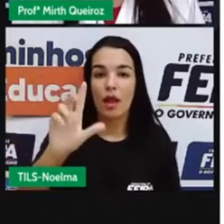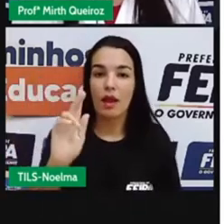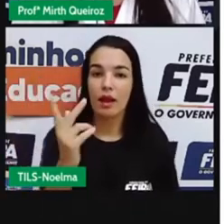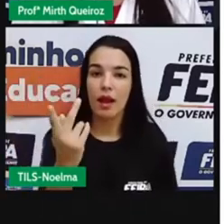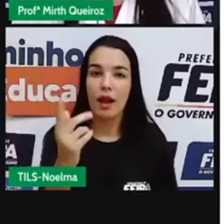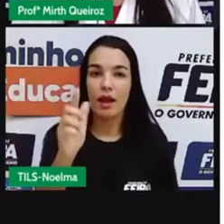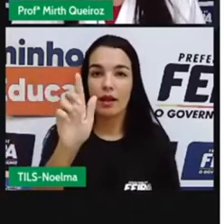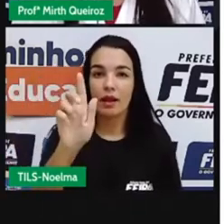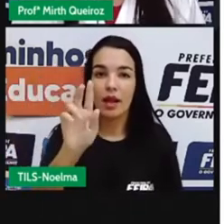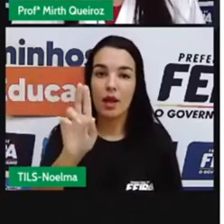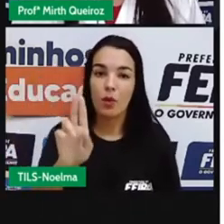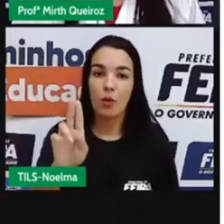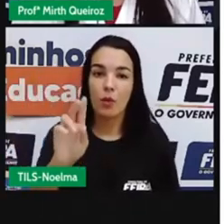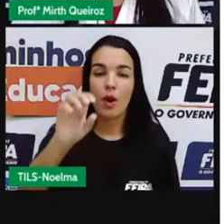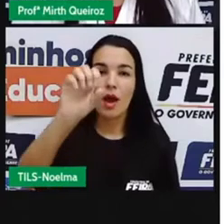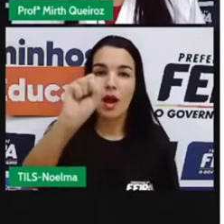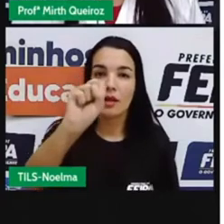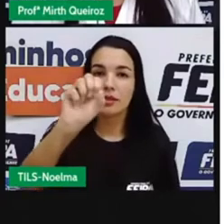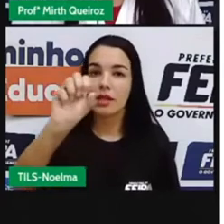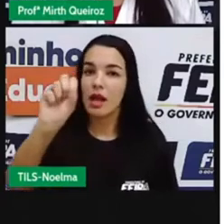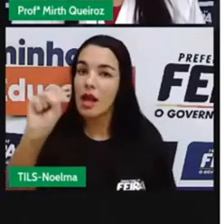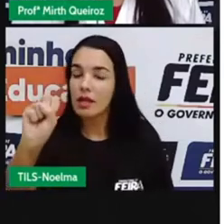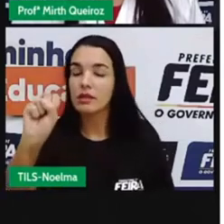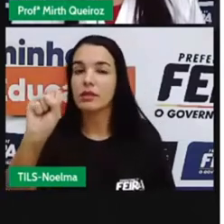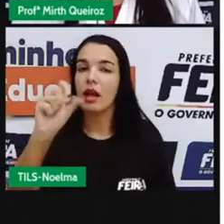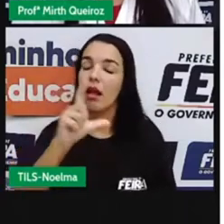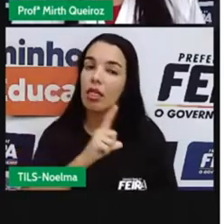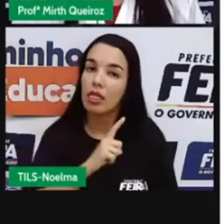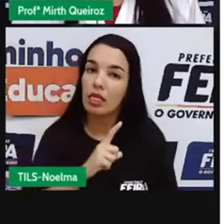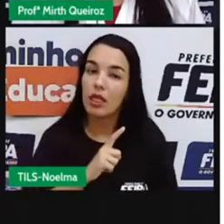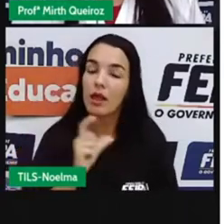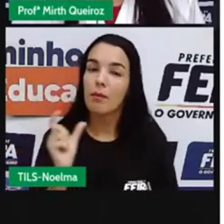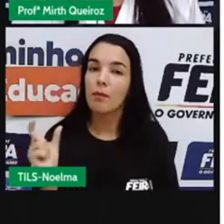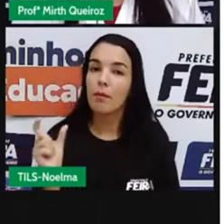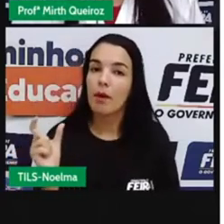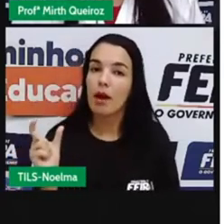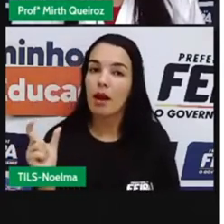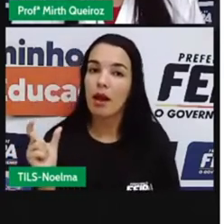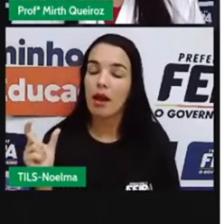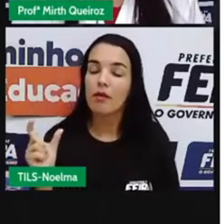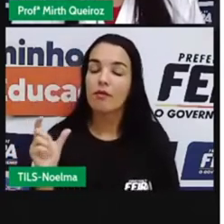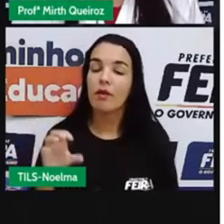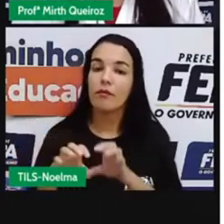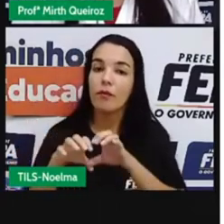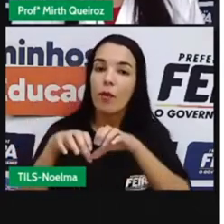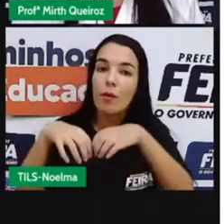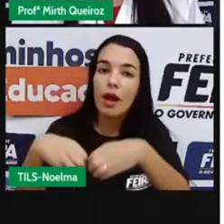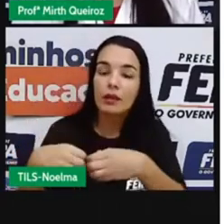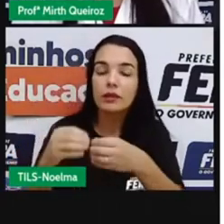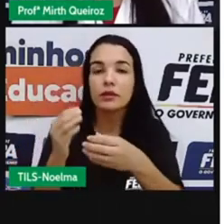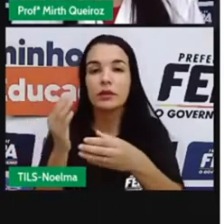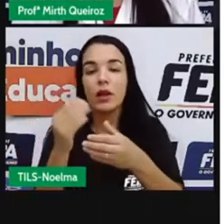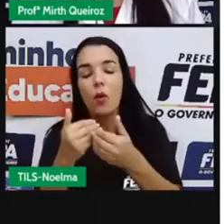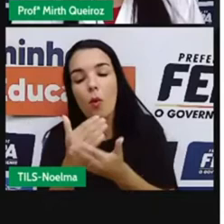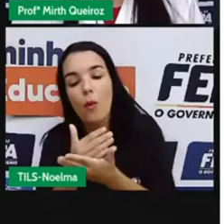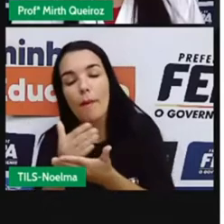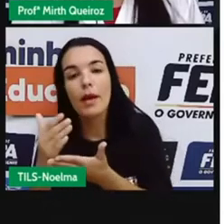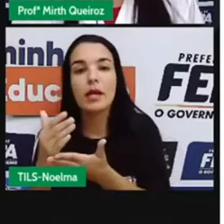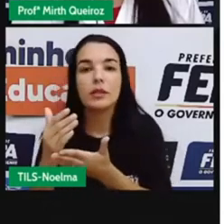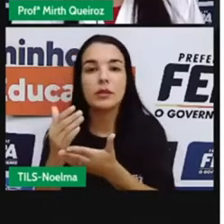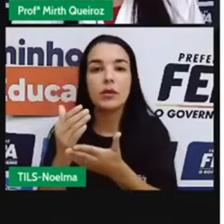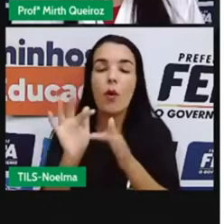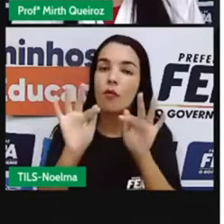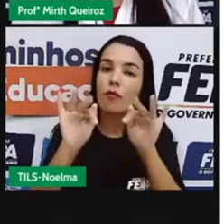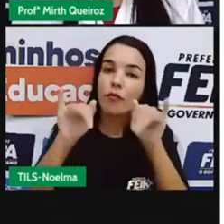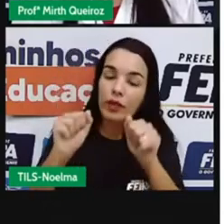SS. Essas palavras aí são formadas, né, iniciadas aí, ou no meio delas apresentam